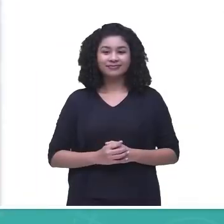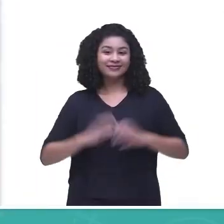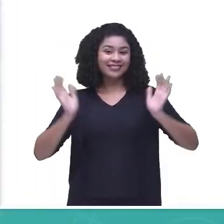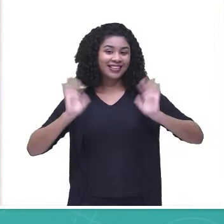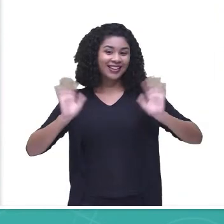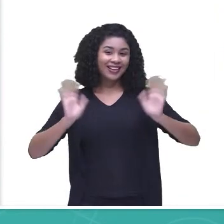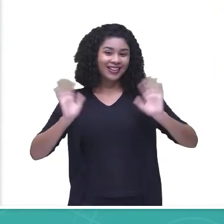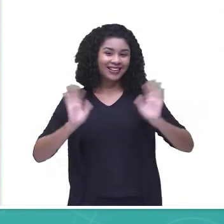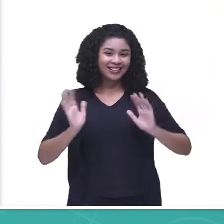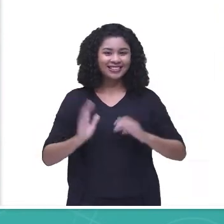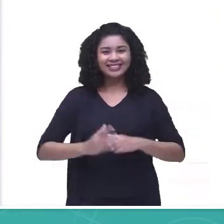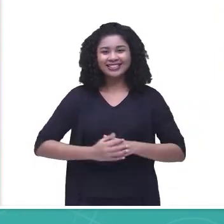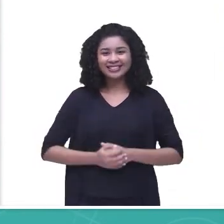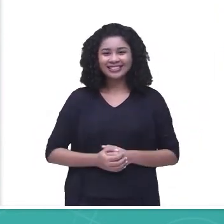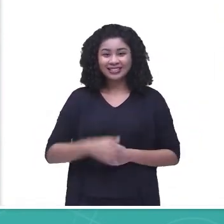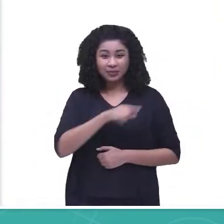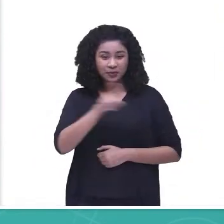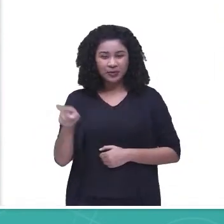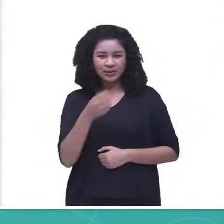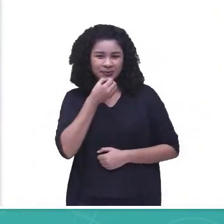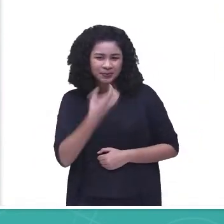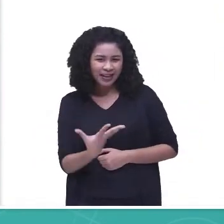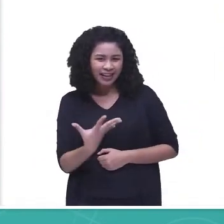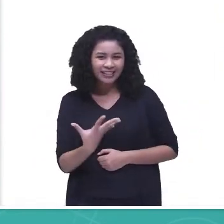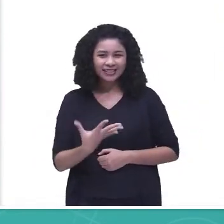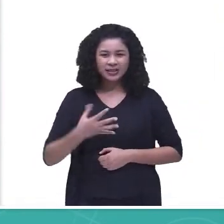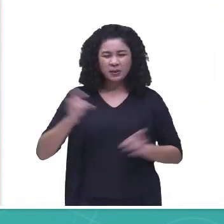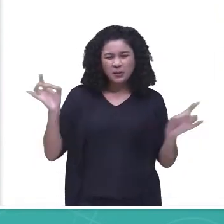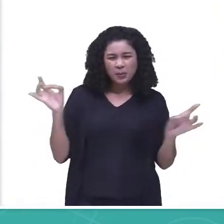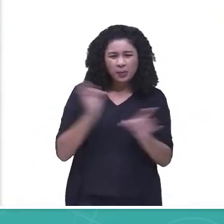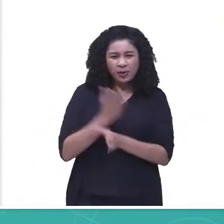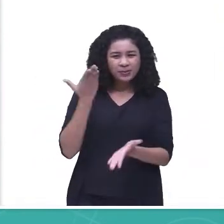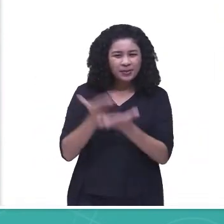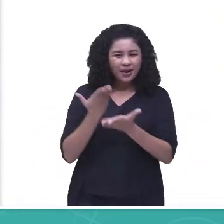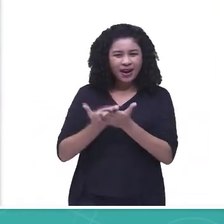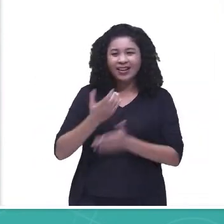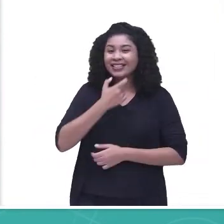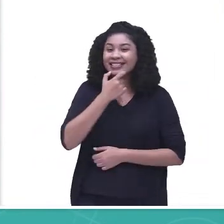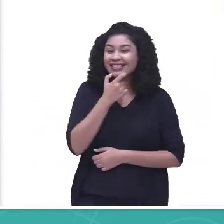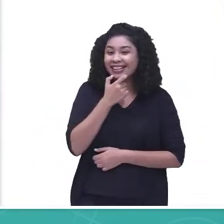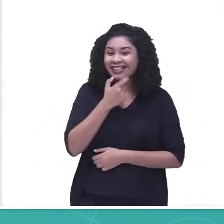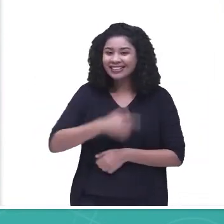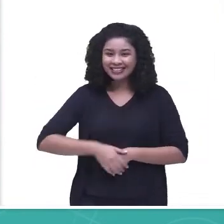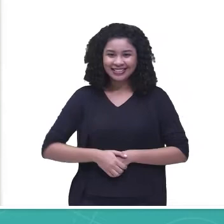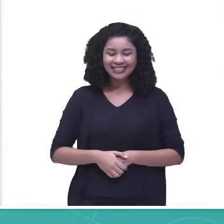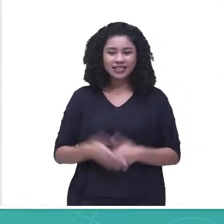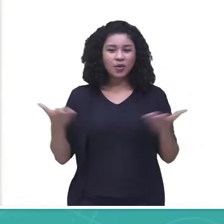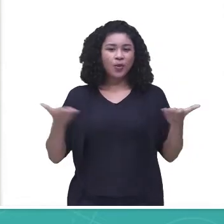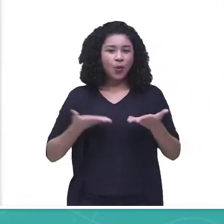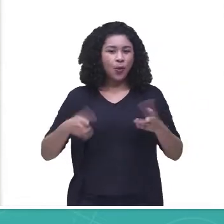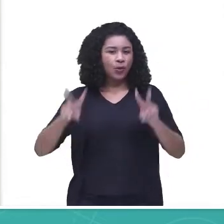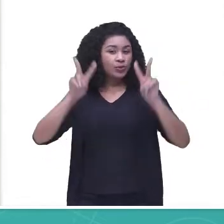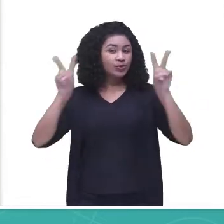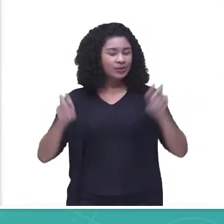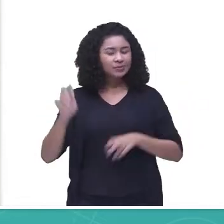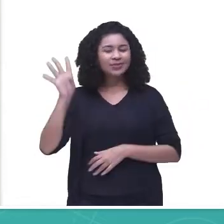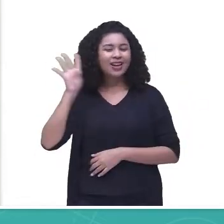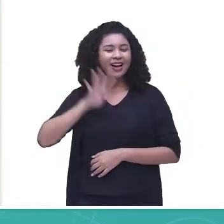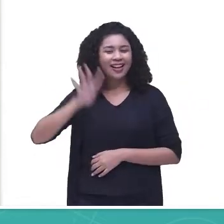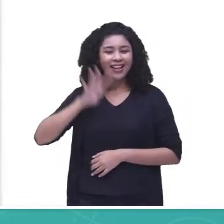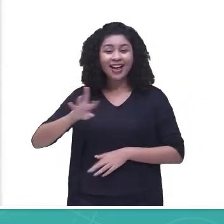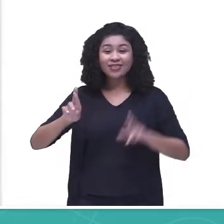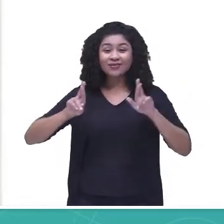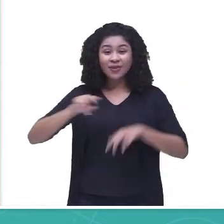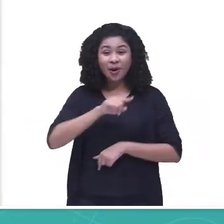Hello, how are you today? Como é que vocês estão hoje? Preparados aí para mais uma aula de língua inglesa? Nós vamos trabalhar aí um conteúdo bem bacana, espero que vocês